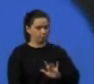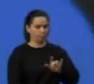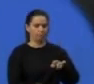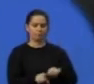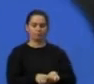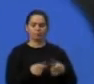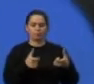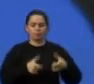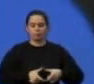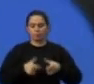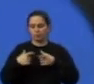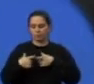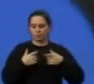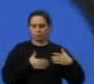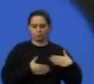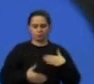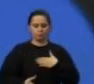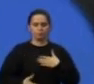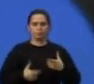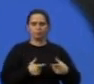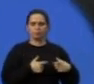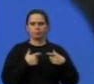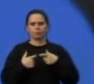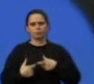que vai ser afetada.